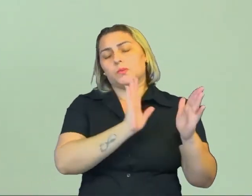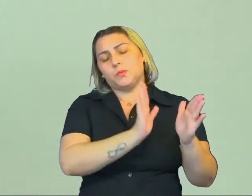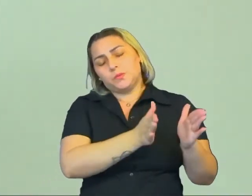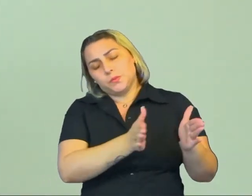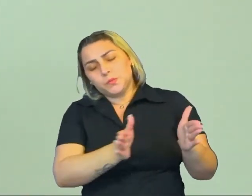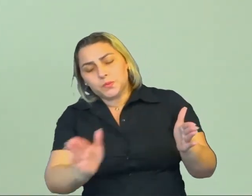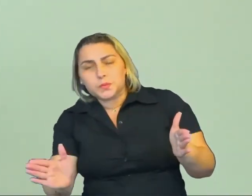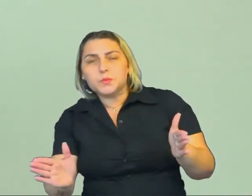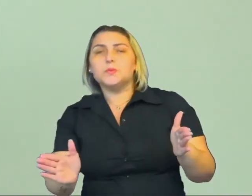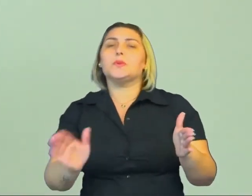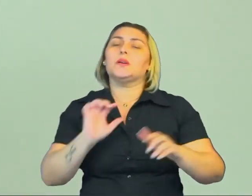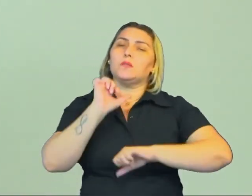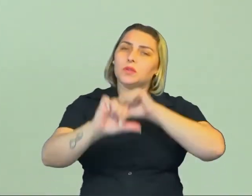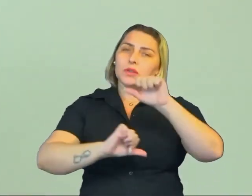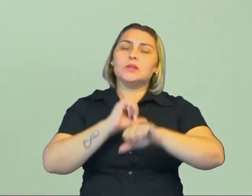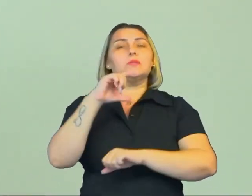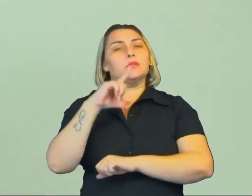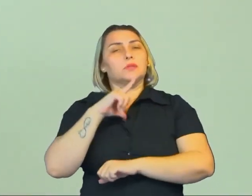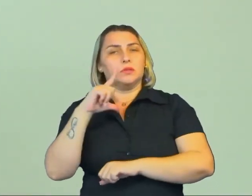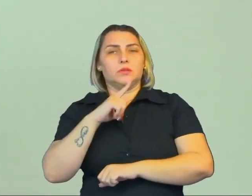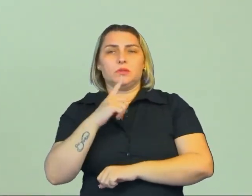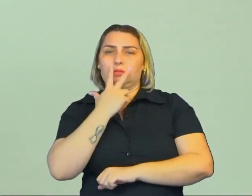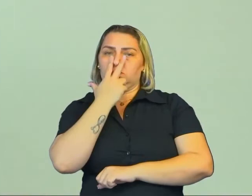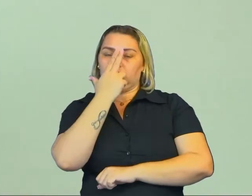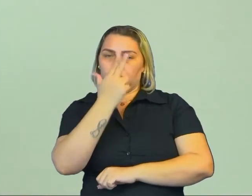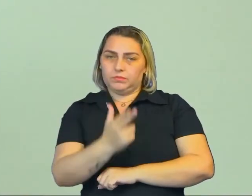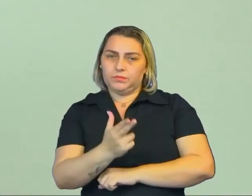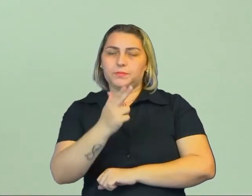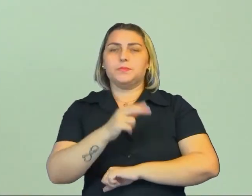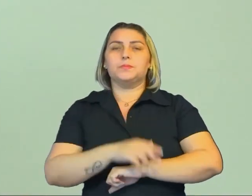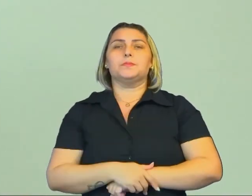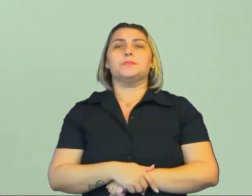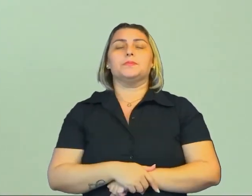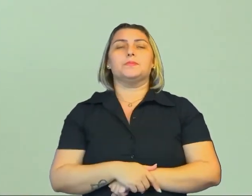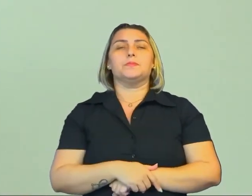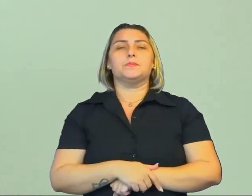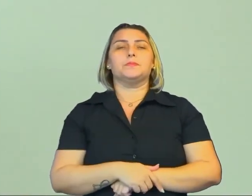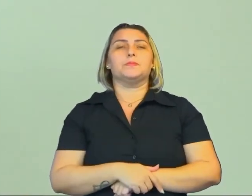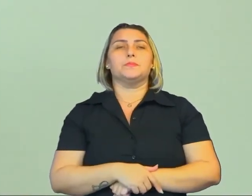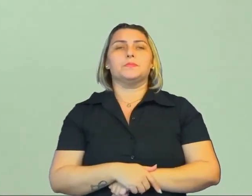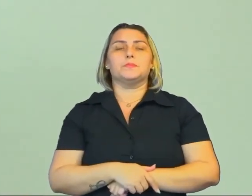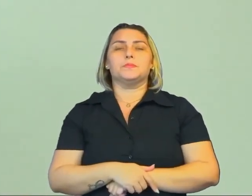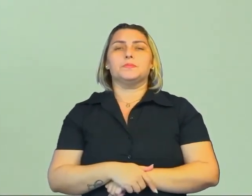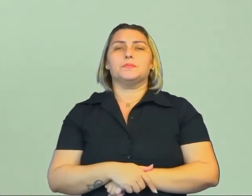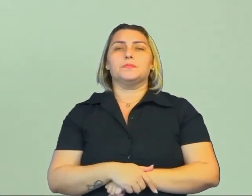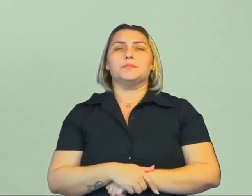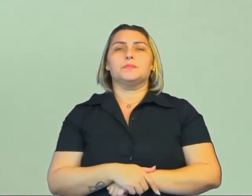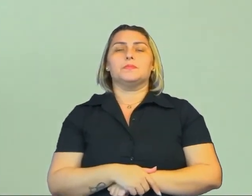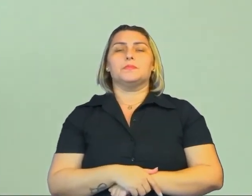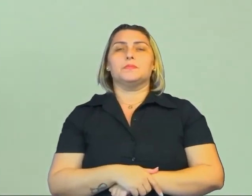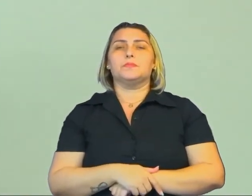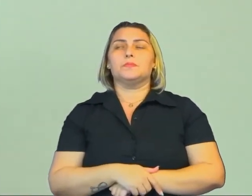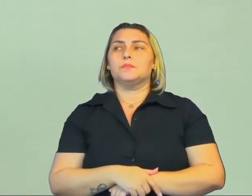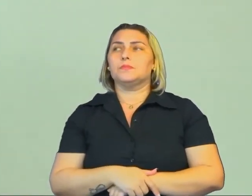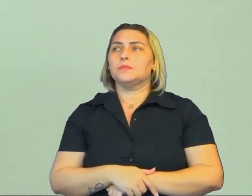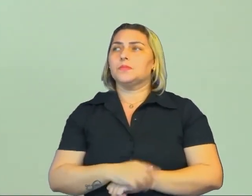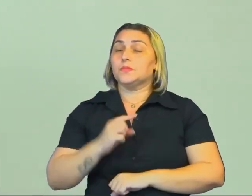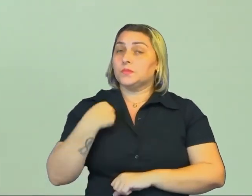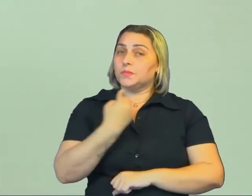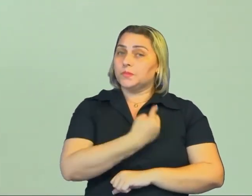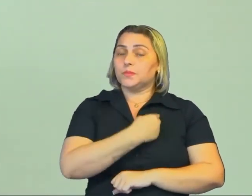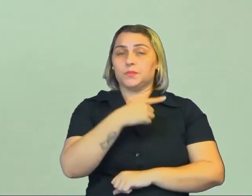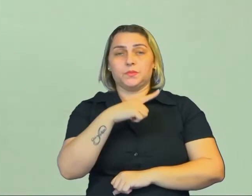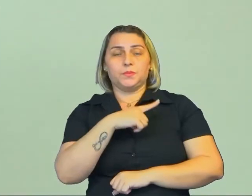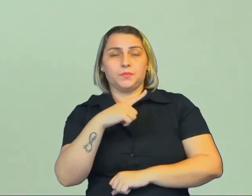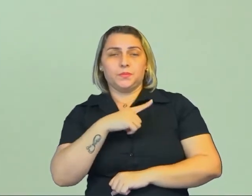de anos, aquela evolução, ela aparece em grande proporção. Aí o seguinte, nós